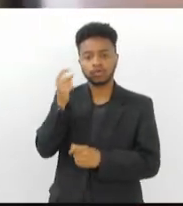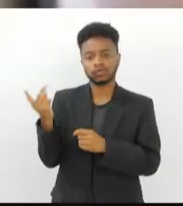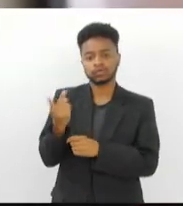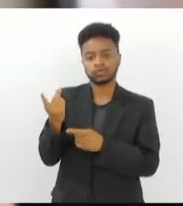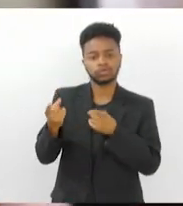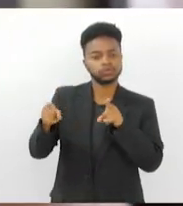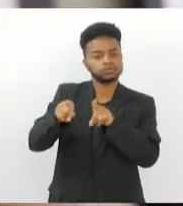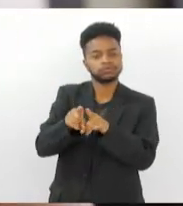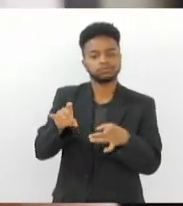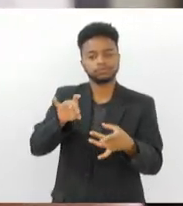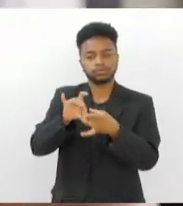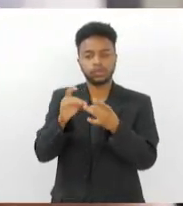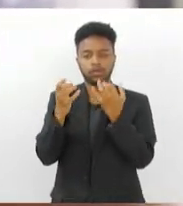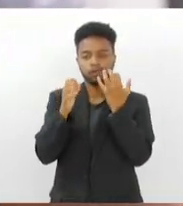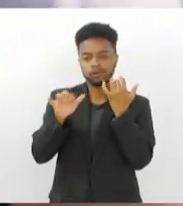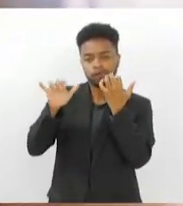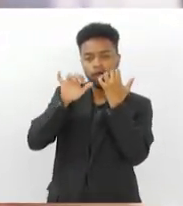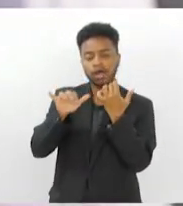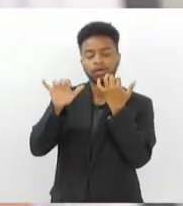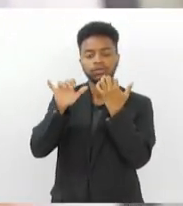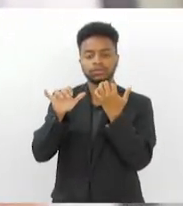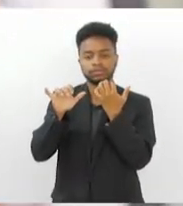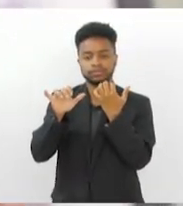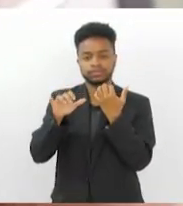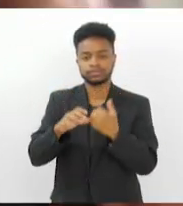Rara entre a delicadeza da